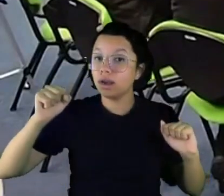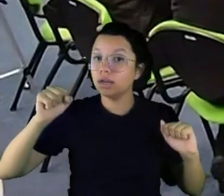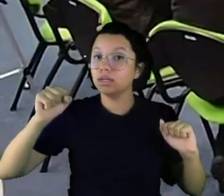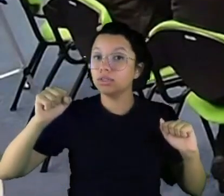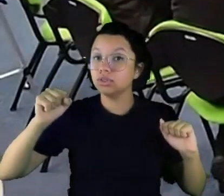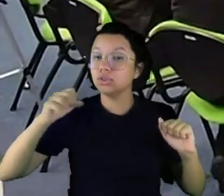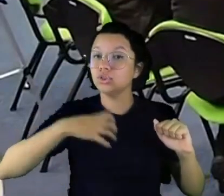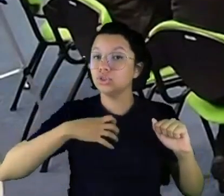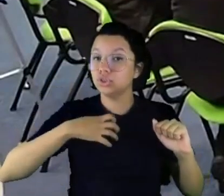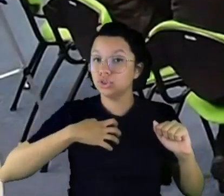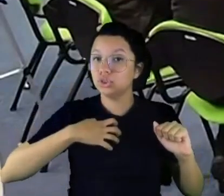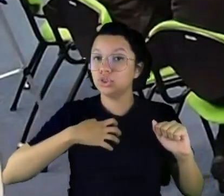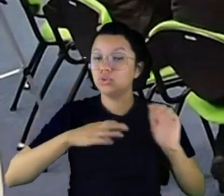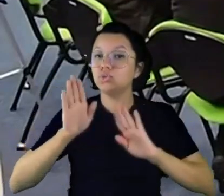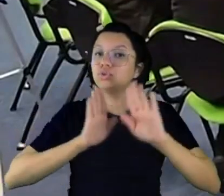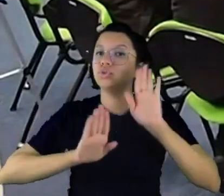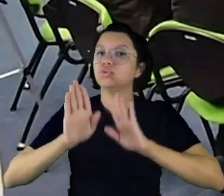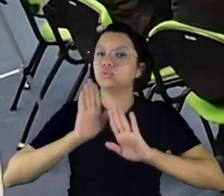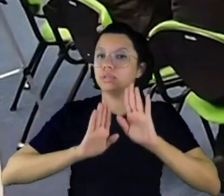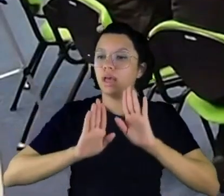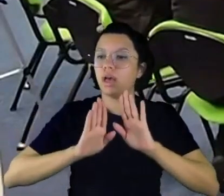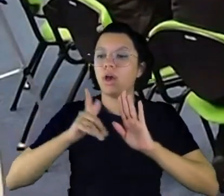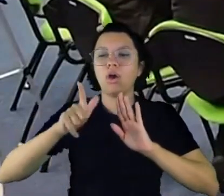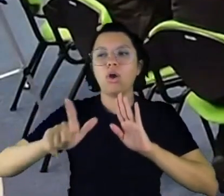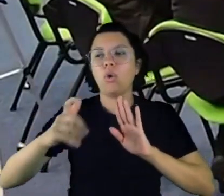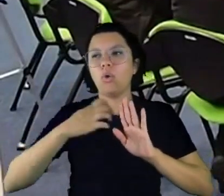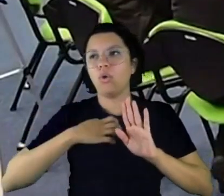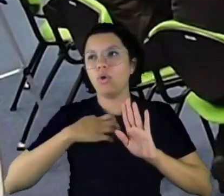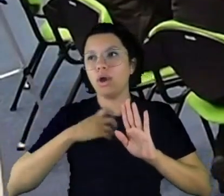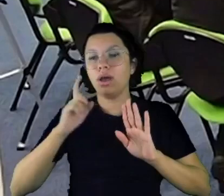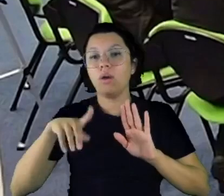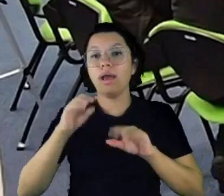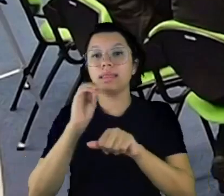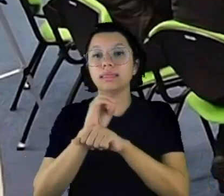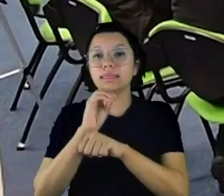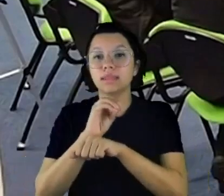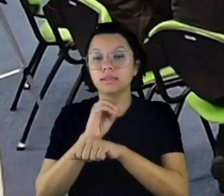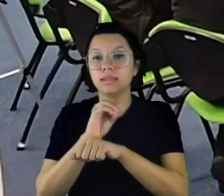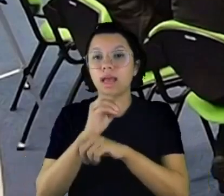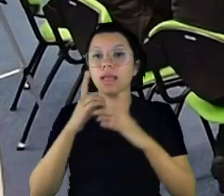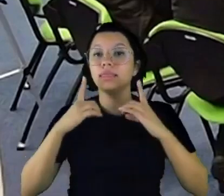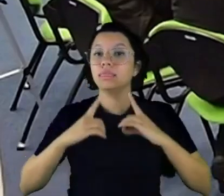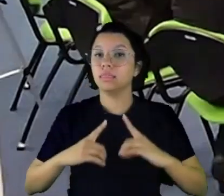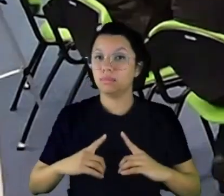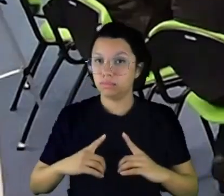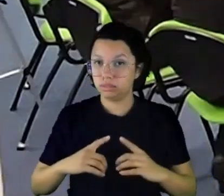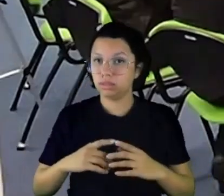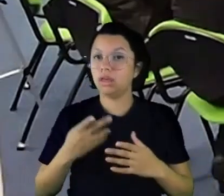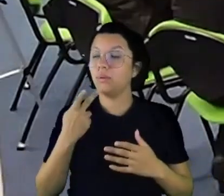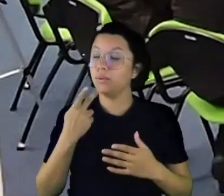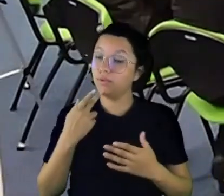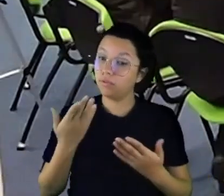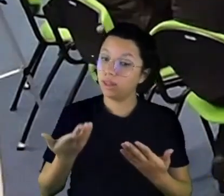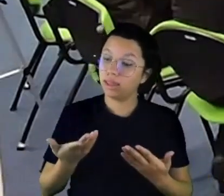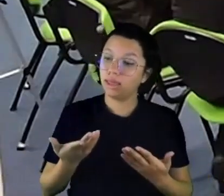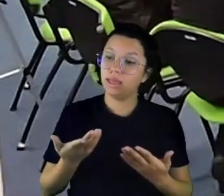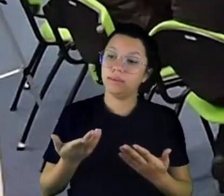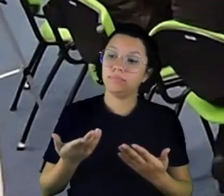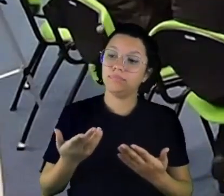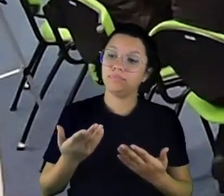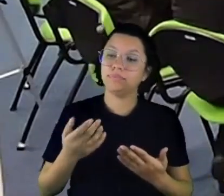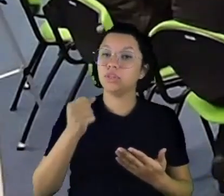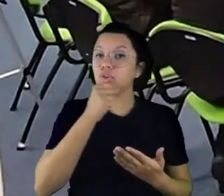de prevenção. Outra forma de prevenção é tratar a depressão, que eu citei, né? Idosos